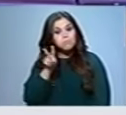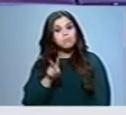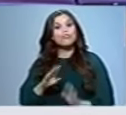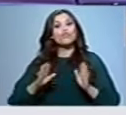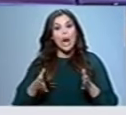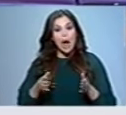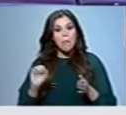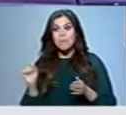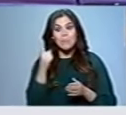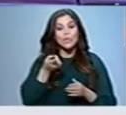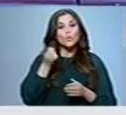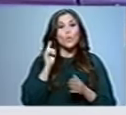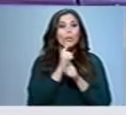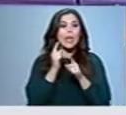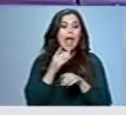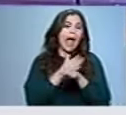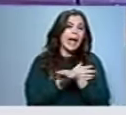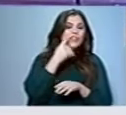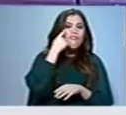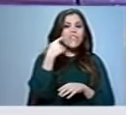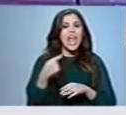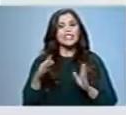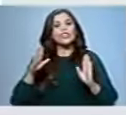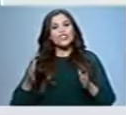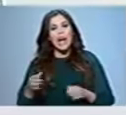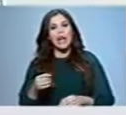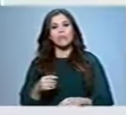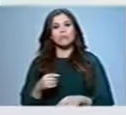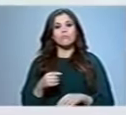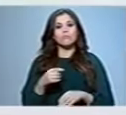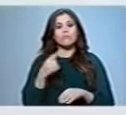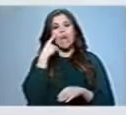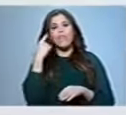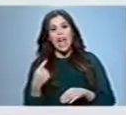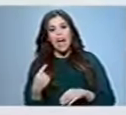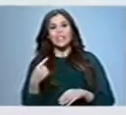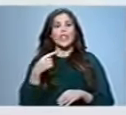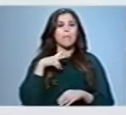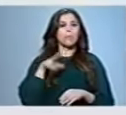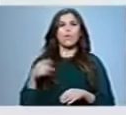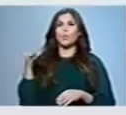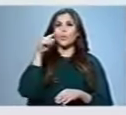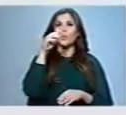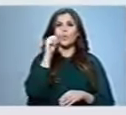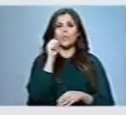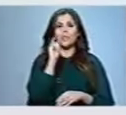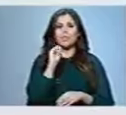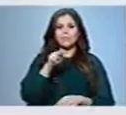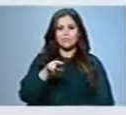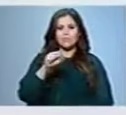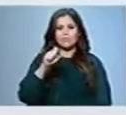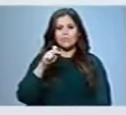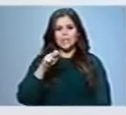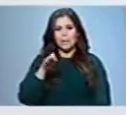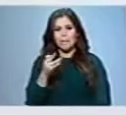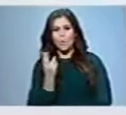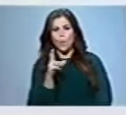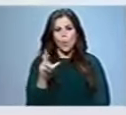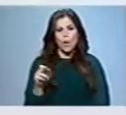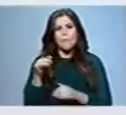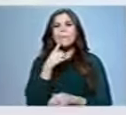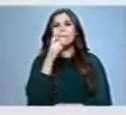a minha segunda grande viagem. É, não é? A minha primeira grande viagem fui de Portugal a Singapura ir e vir sem voar. Fiz 20 mil quilómetros de boleia, 20 mil de autocarro. A pergunta